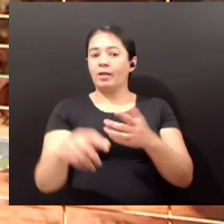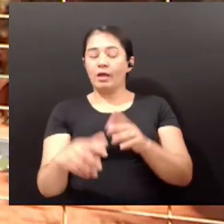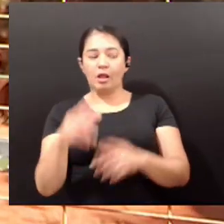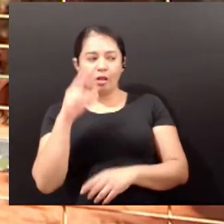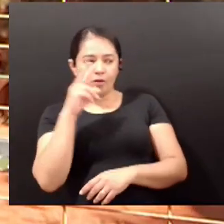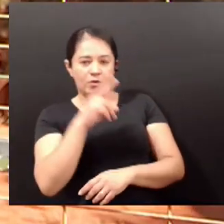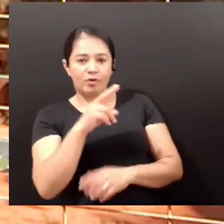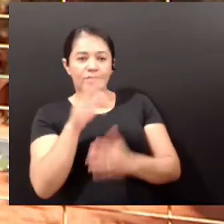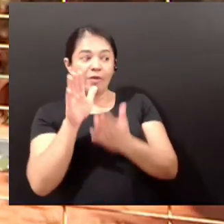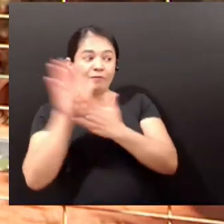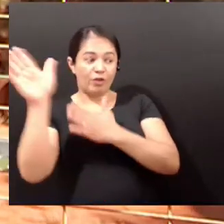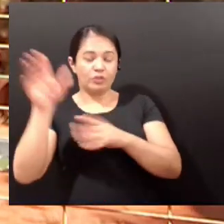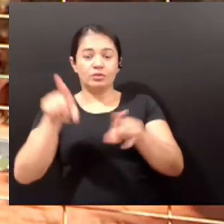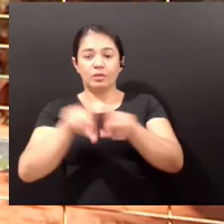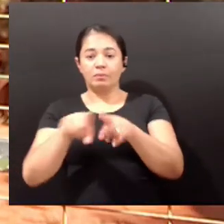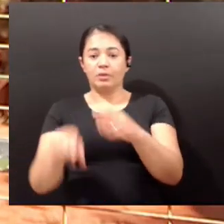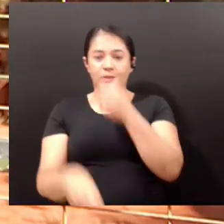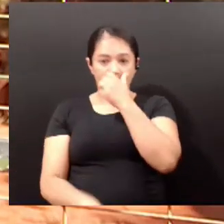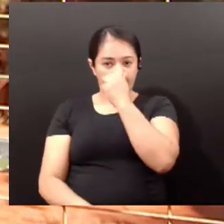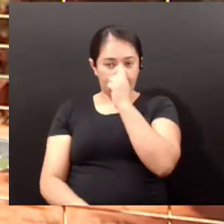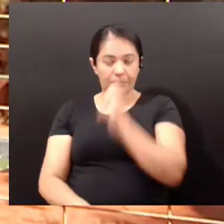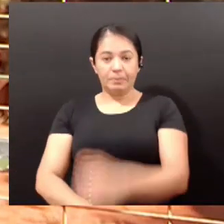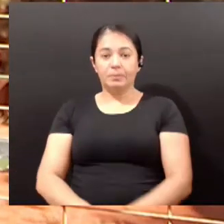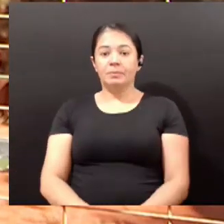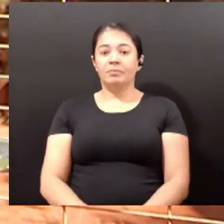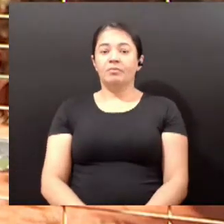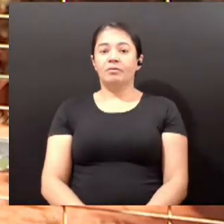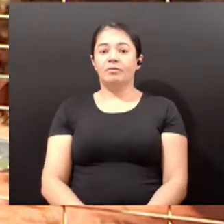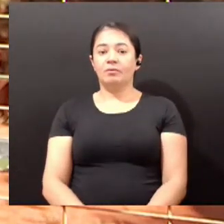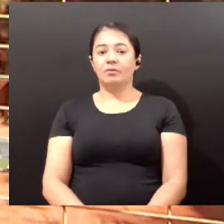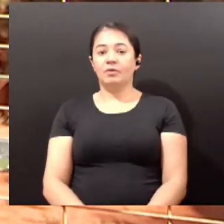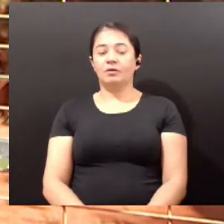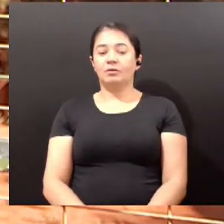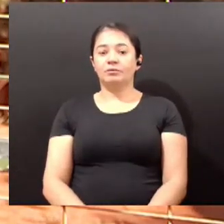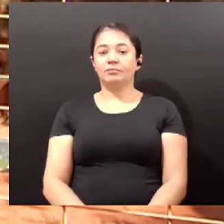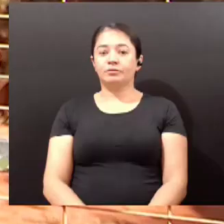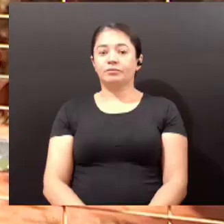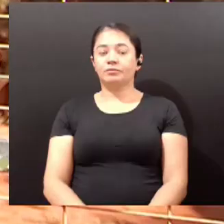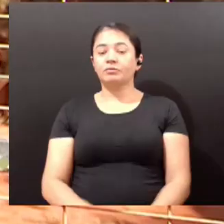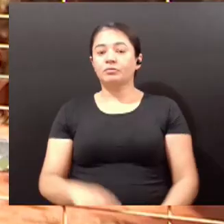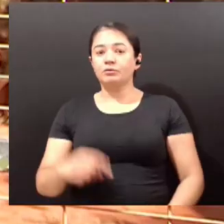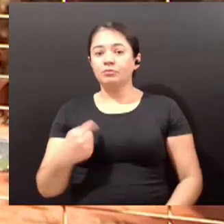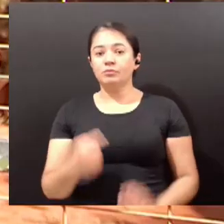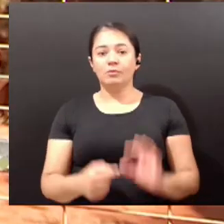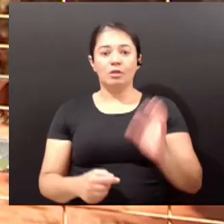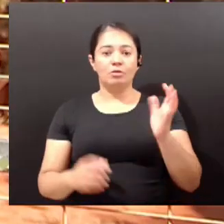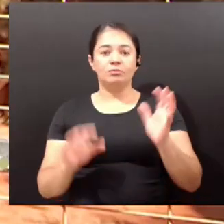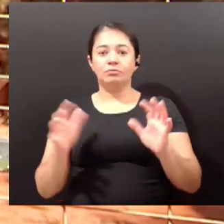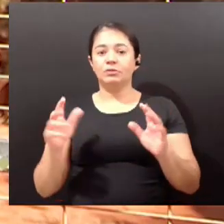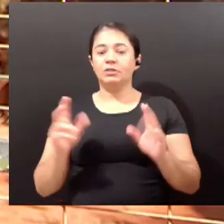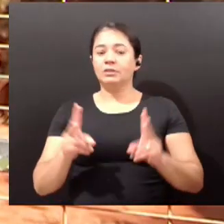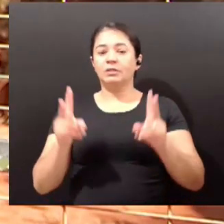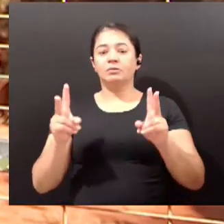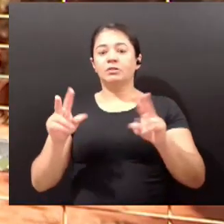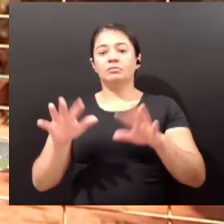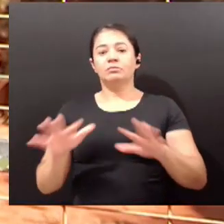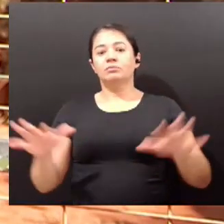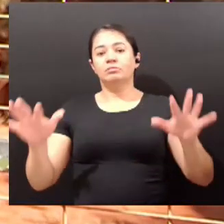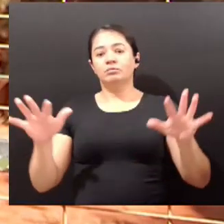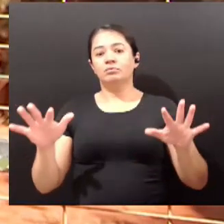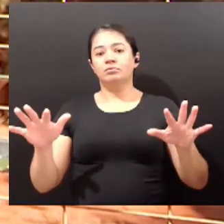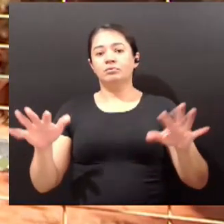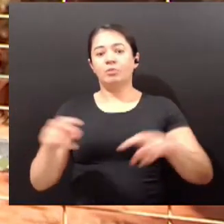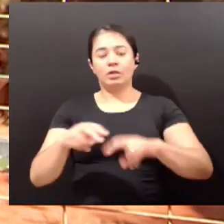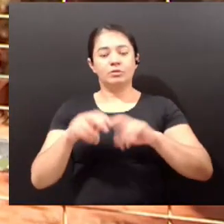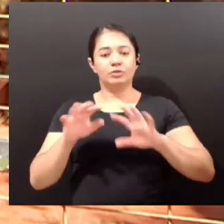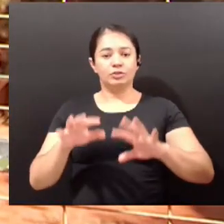fugir. Tá? As nossas ocorrências aqui tá sendo geralmente para isso daí. E não sair